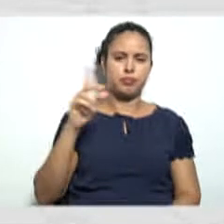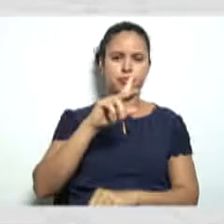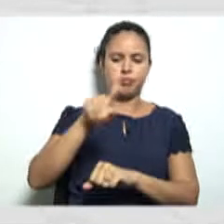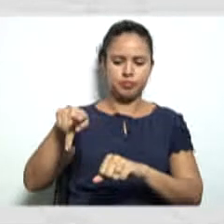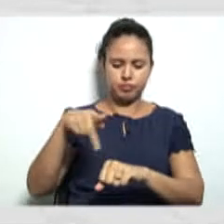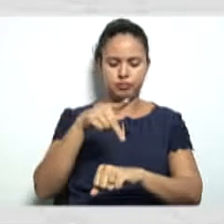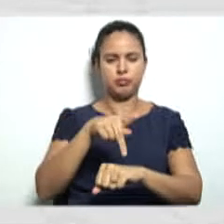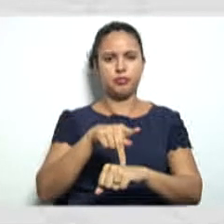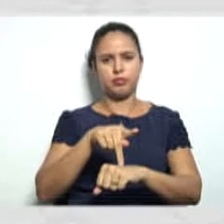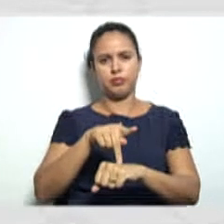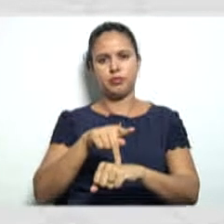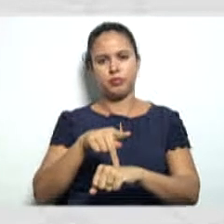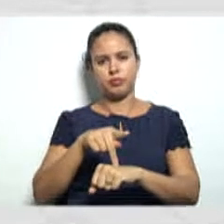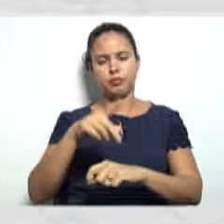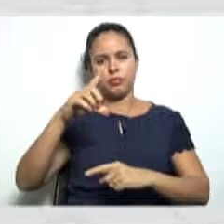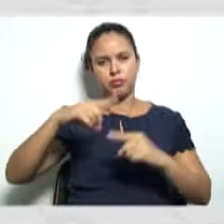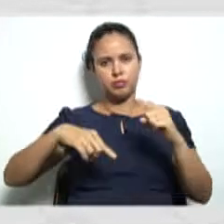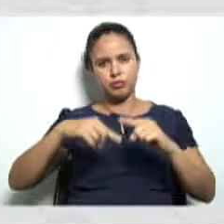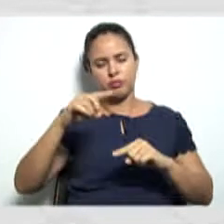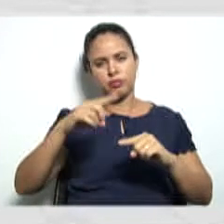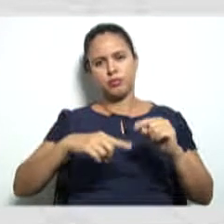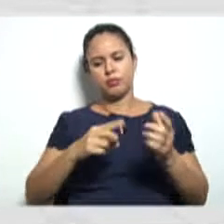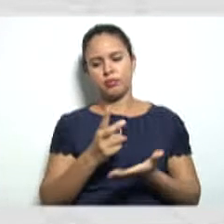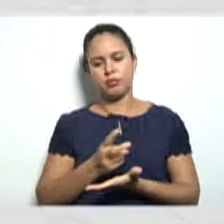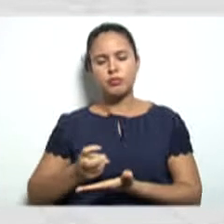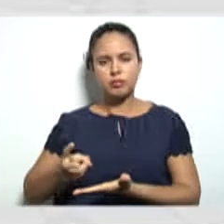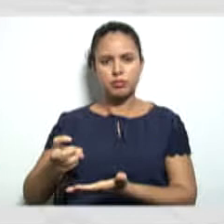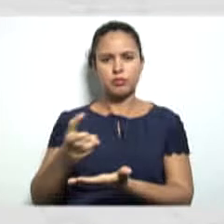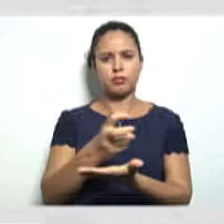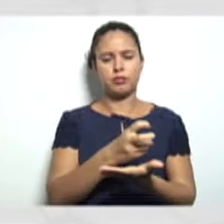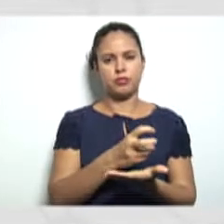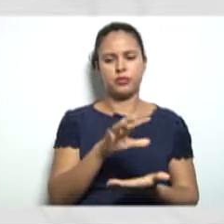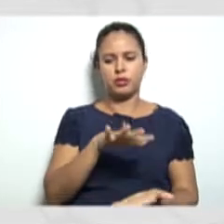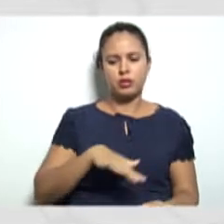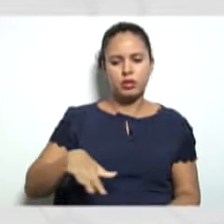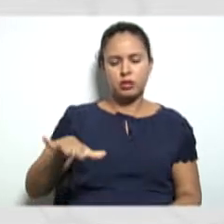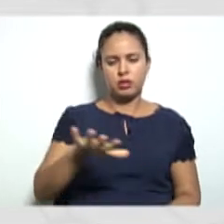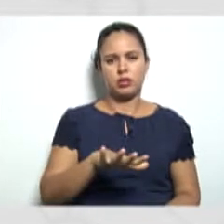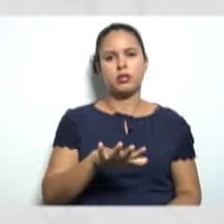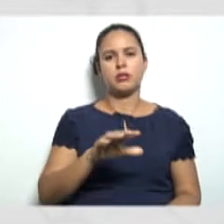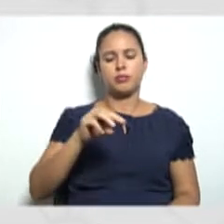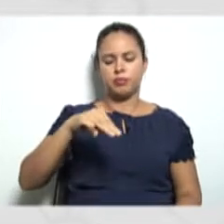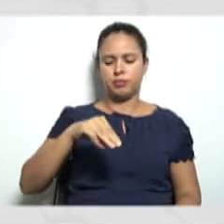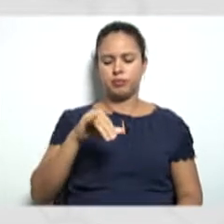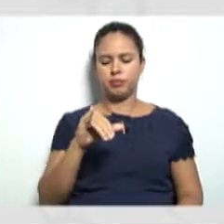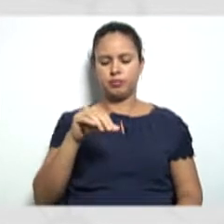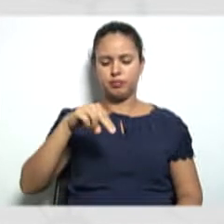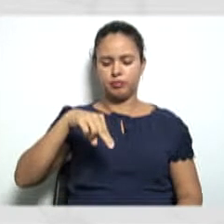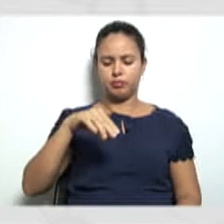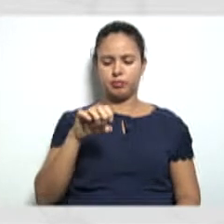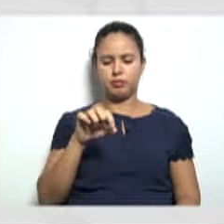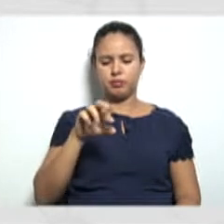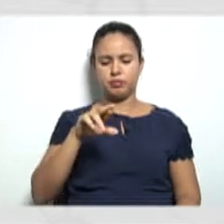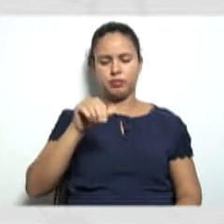os produtos minerais. Tudo isso é competência das cooperativas do ramo mineral. Nós falamos que nesse